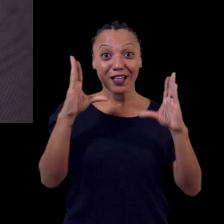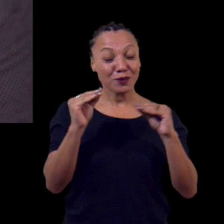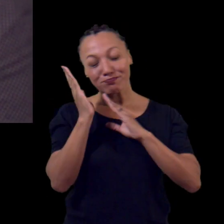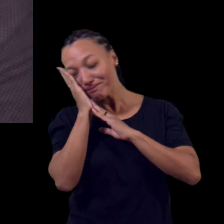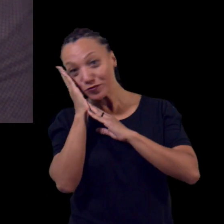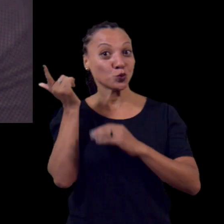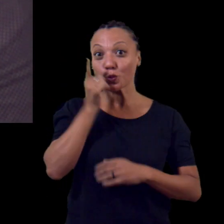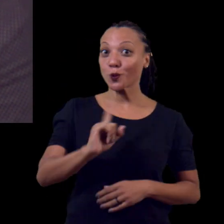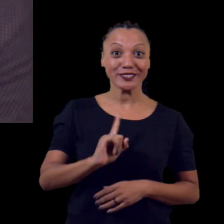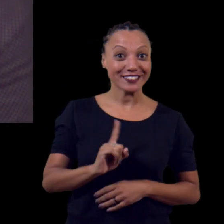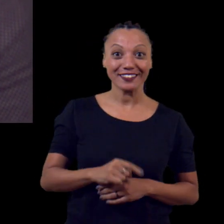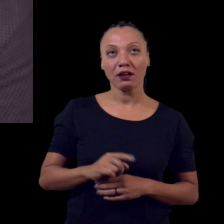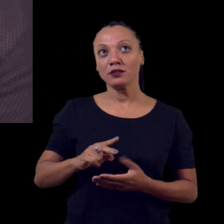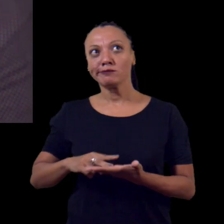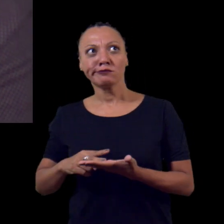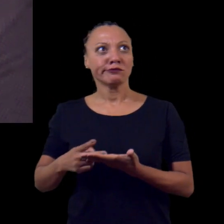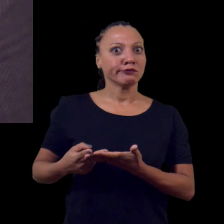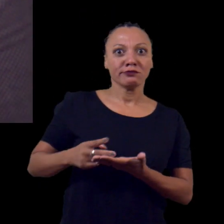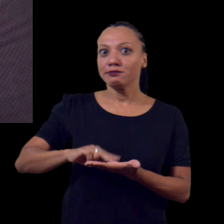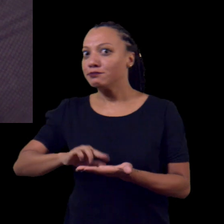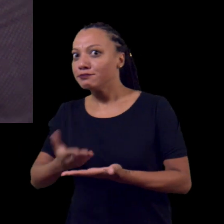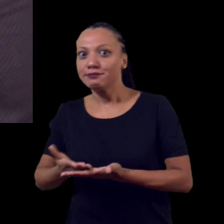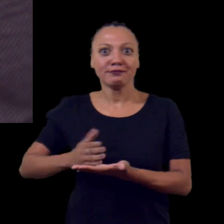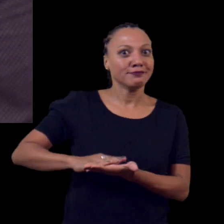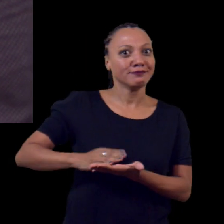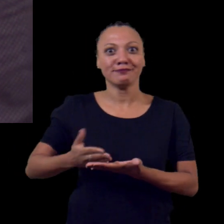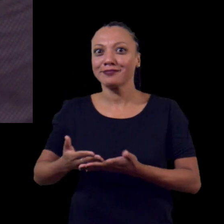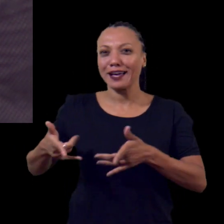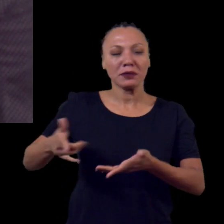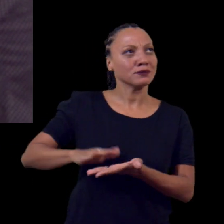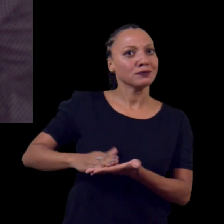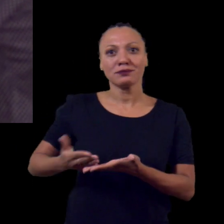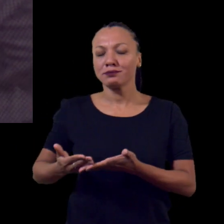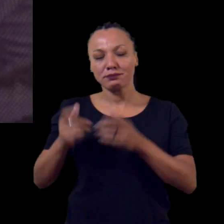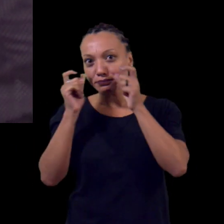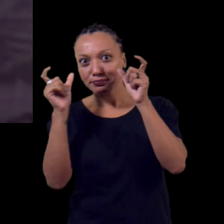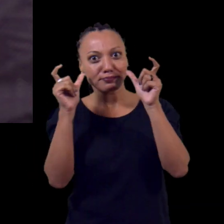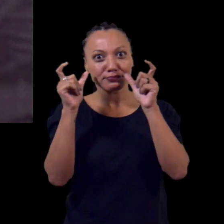dormir, eu deitava na minha cama, com insônia, e ficava ouvindo música.